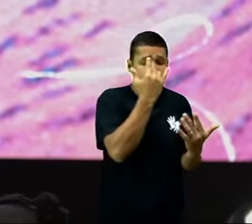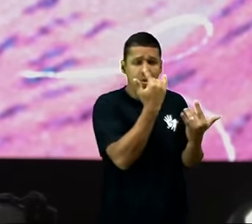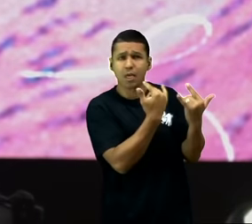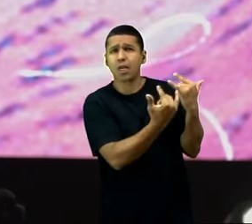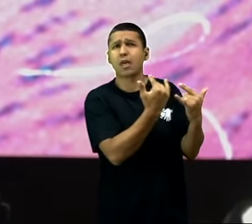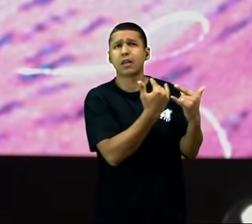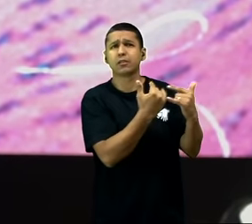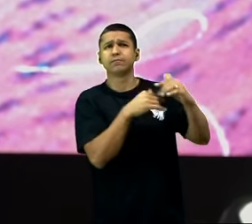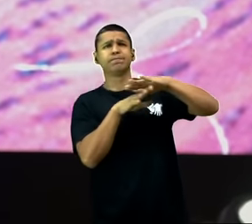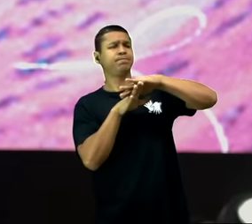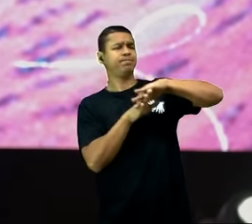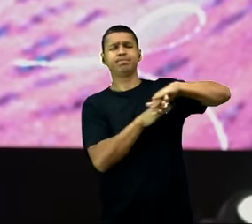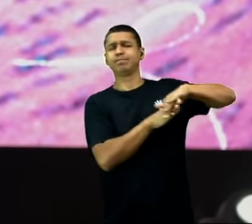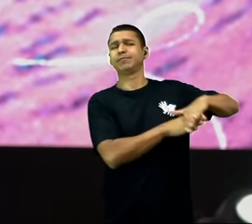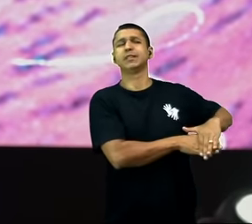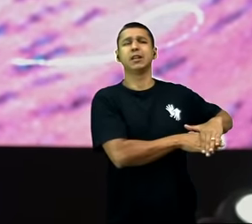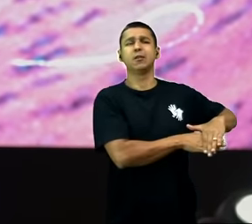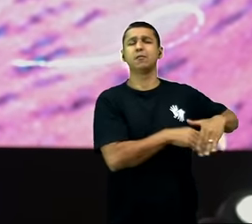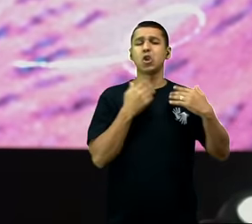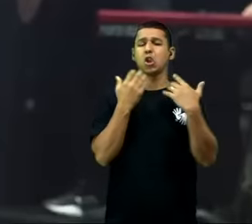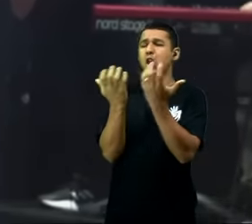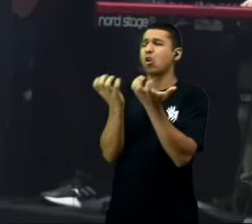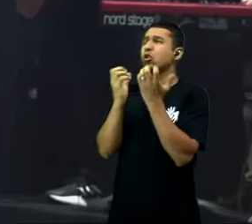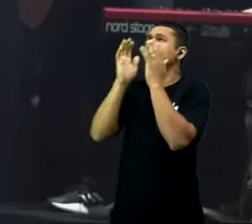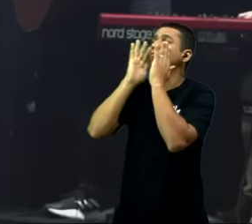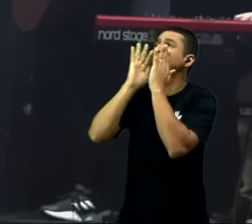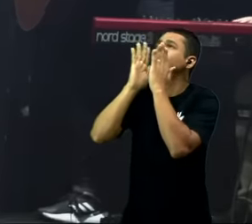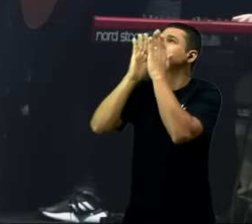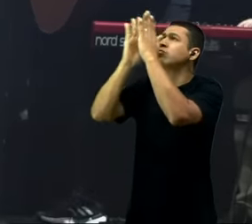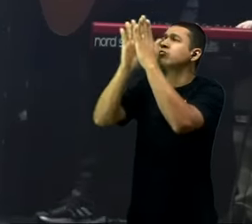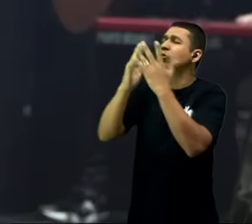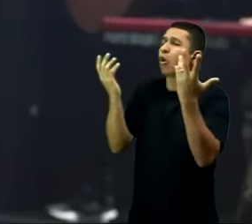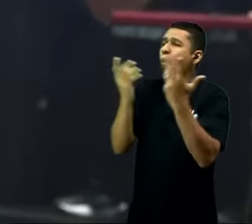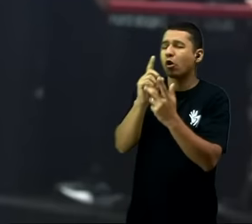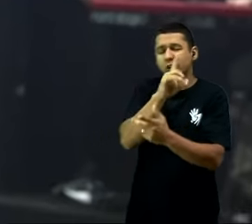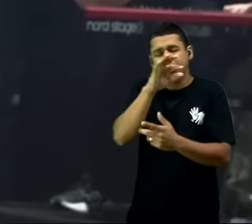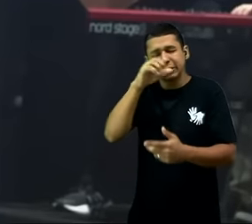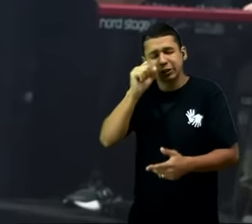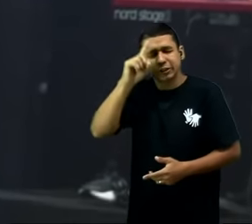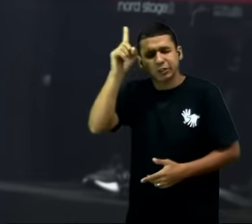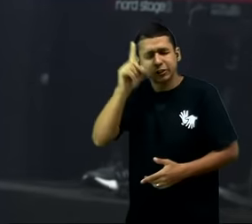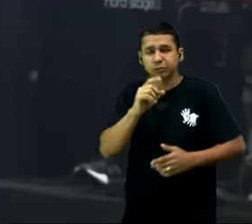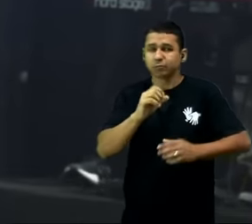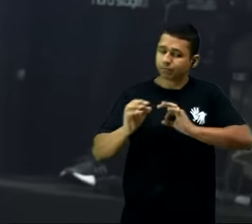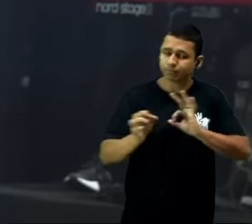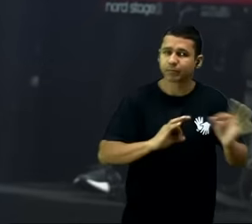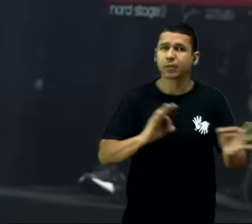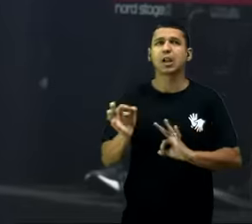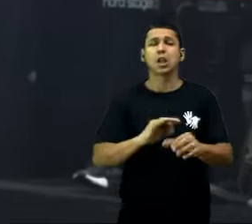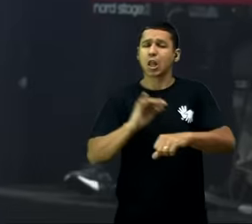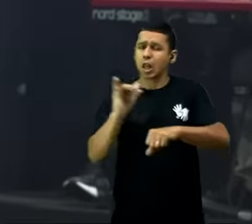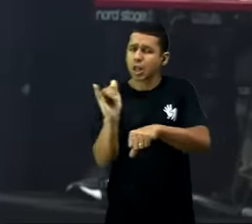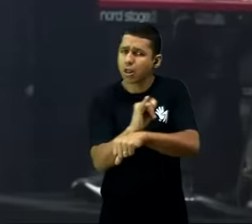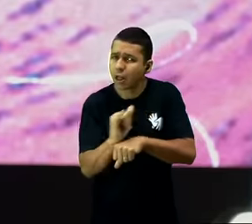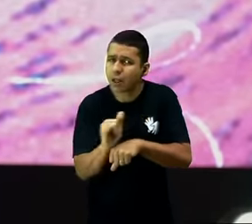isso não vai te tirar do centro da minha vida. Hoje é dia que Deus está ajustando o nosso coração e nos pedindo: traz